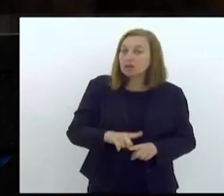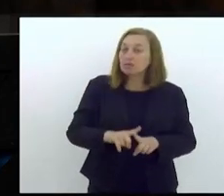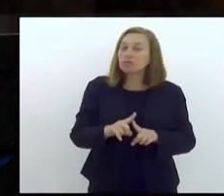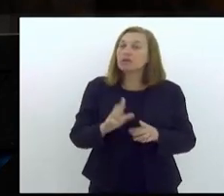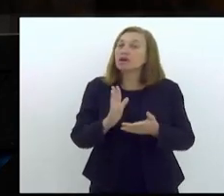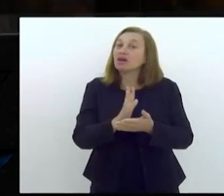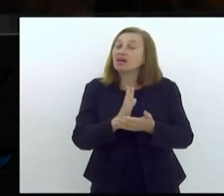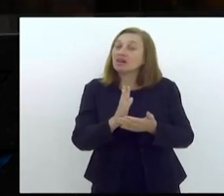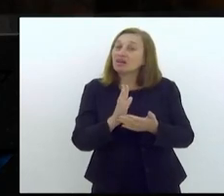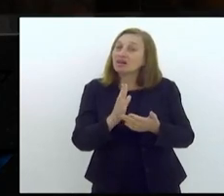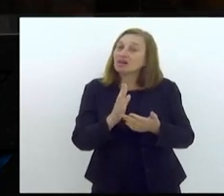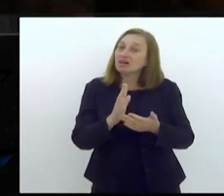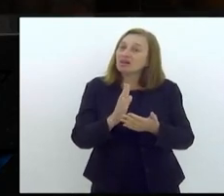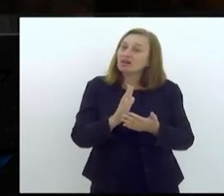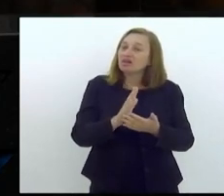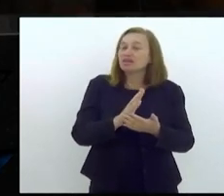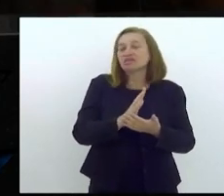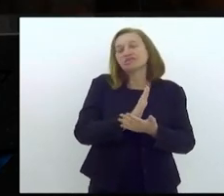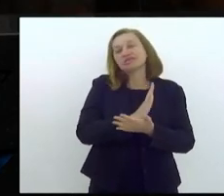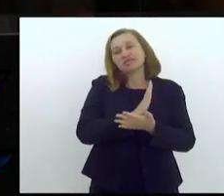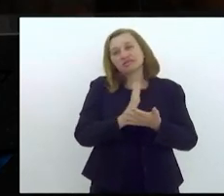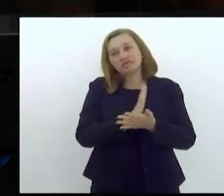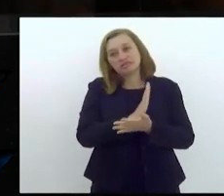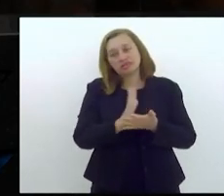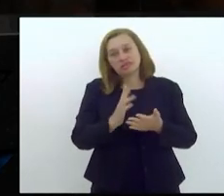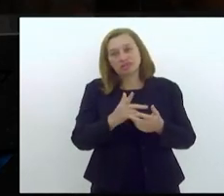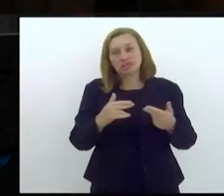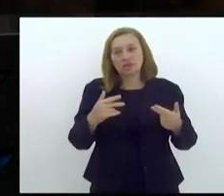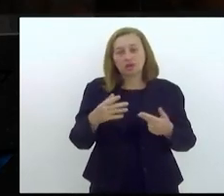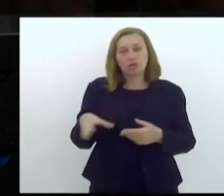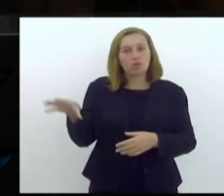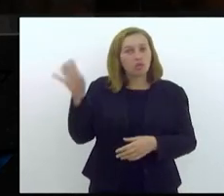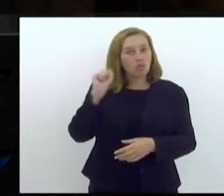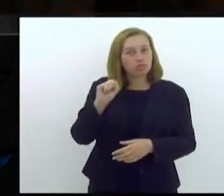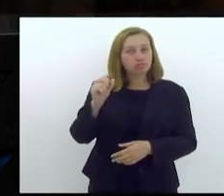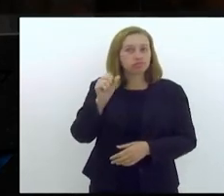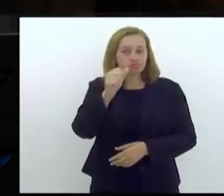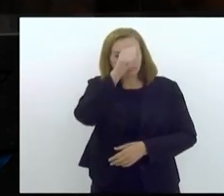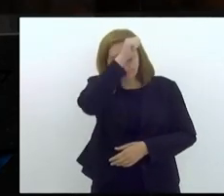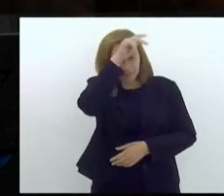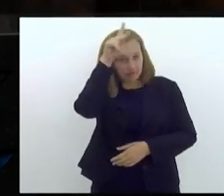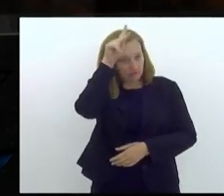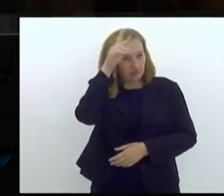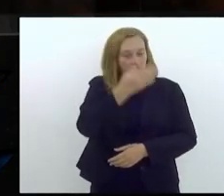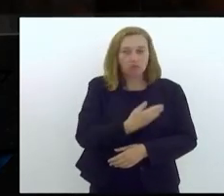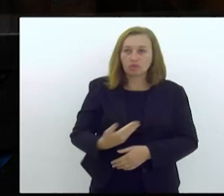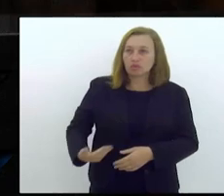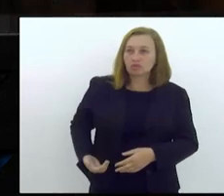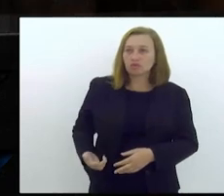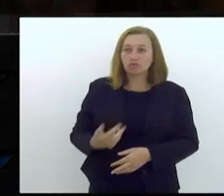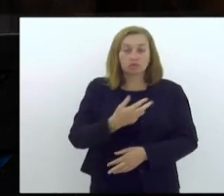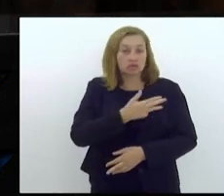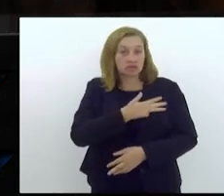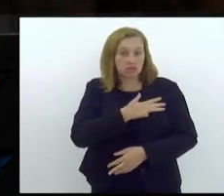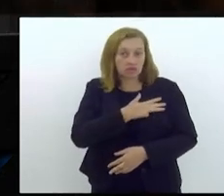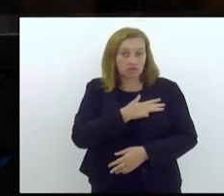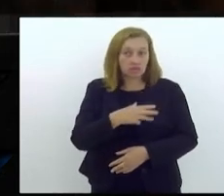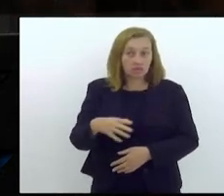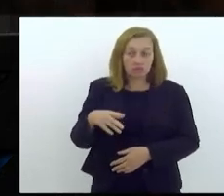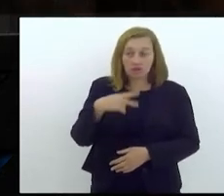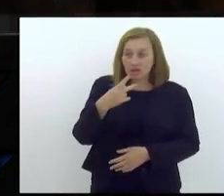vezes eu ouço dirigentes falarem prefeitos governadores presidente da república